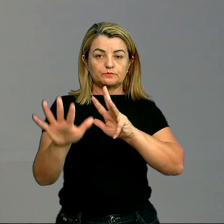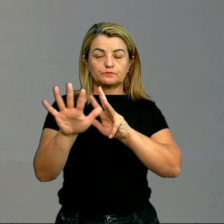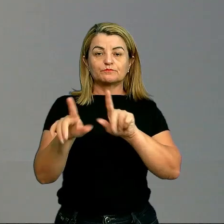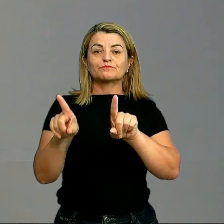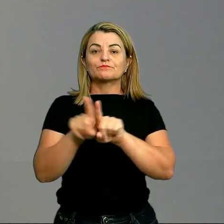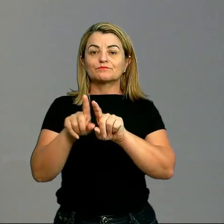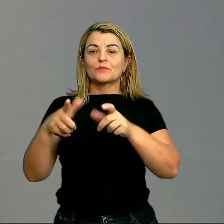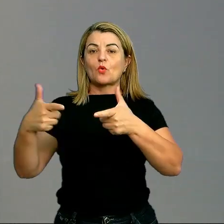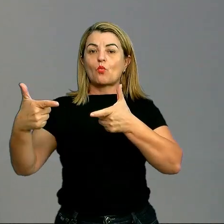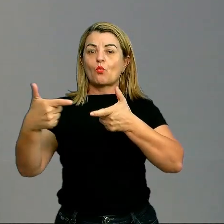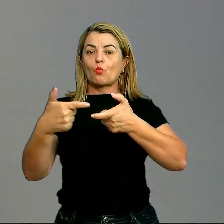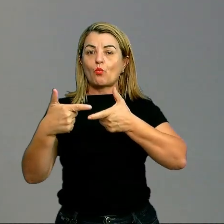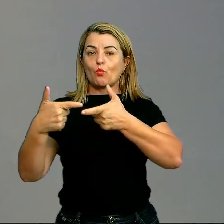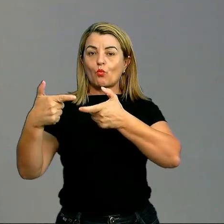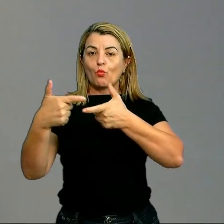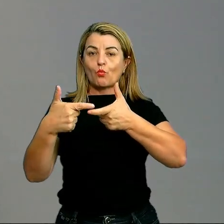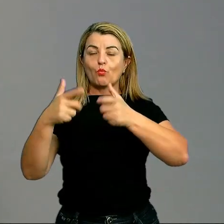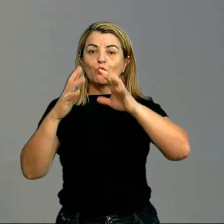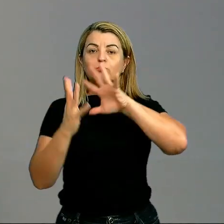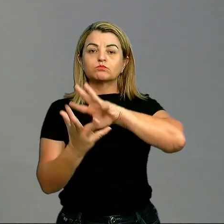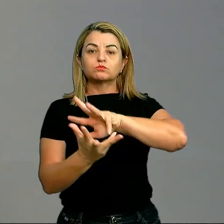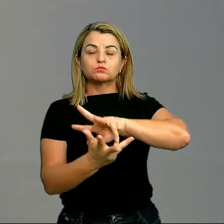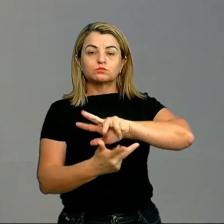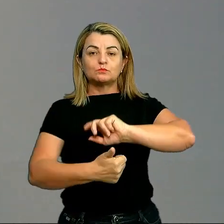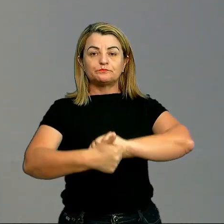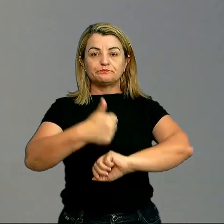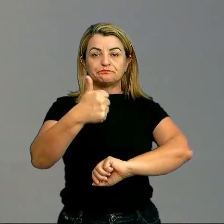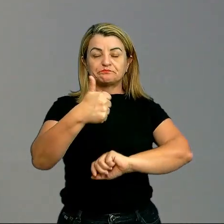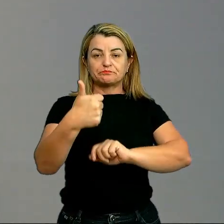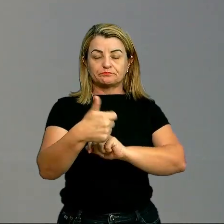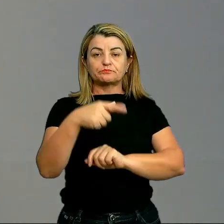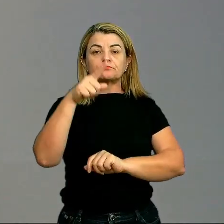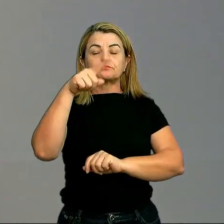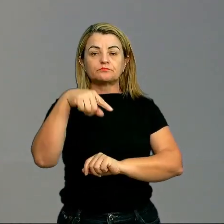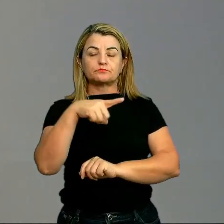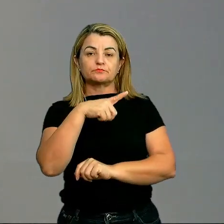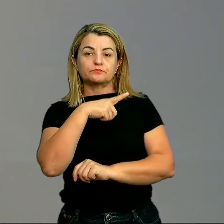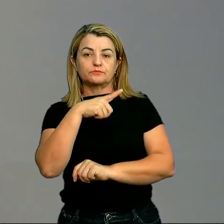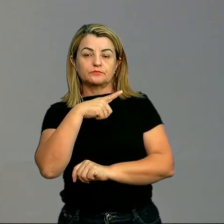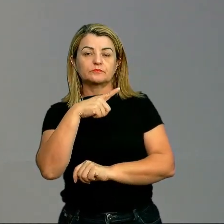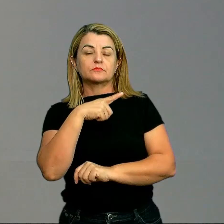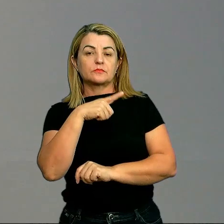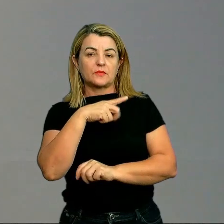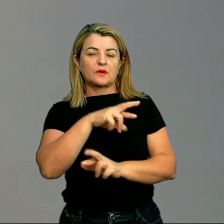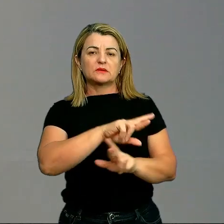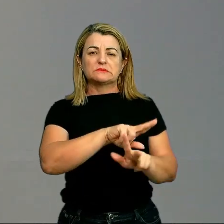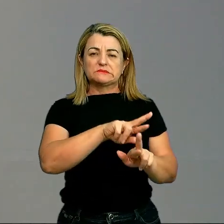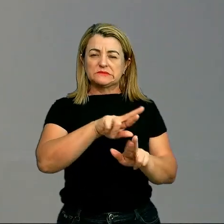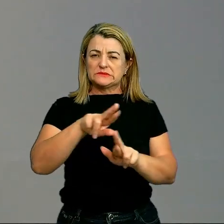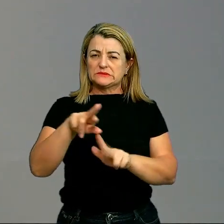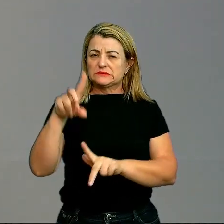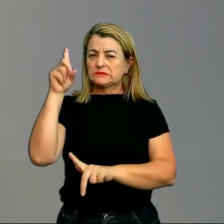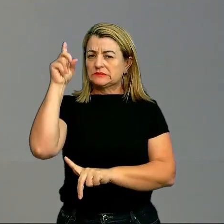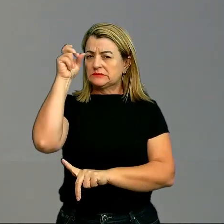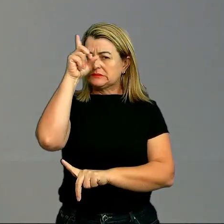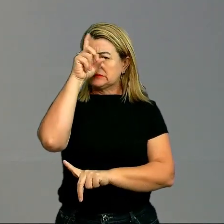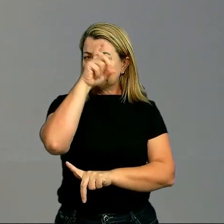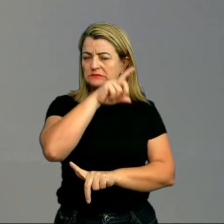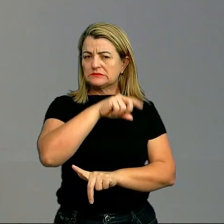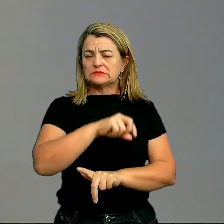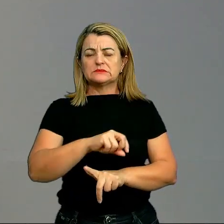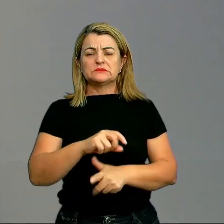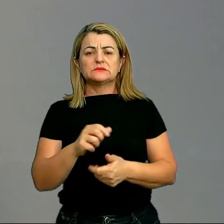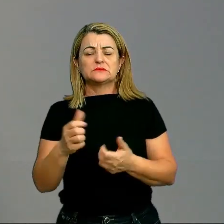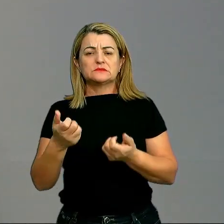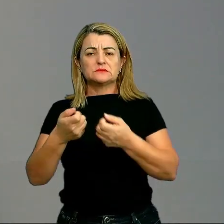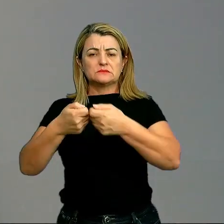conflito mundial, que é a Primeira Guerra. A Primeira Guerra Mundial vai deixar muitos resquícios, muitos países